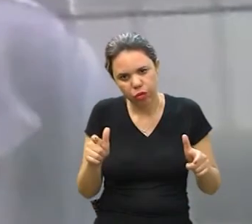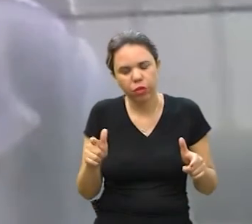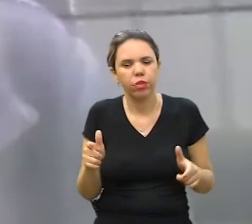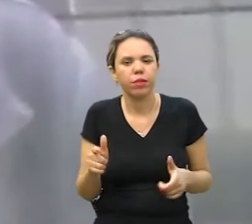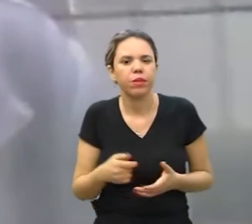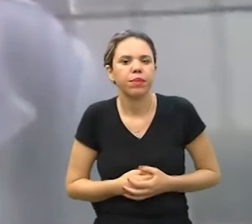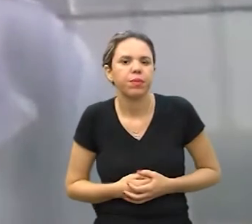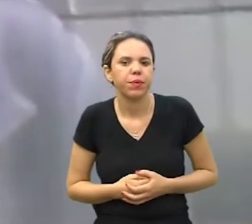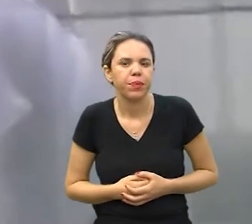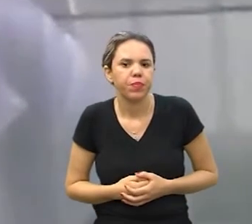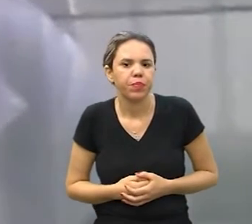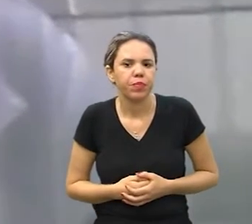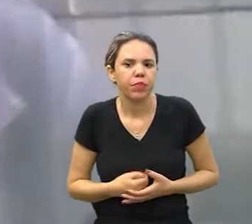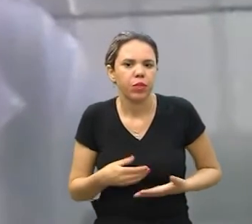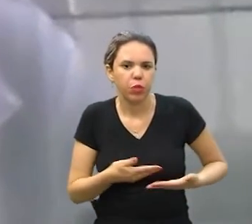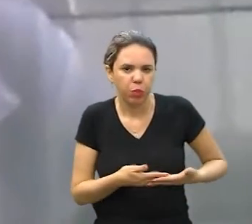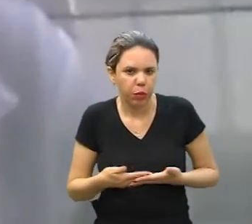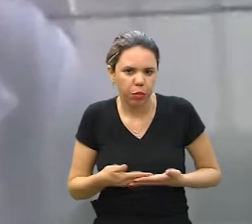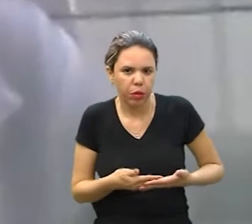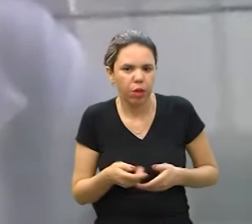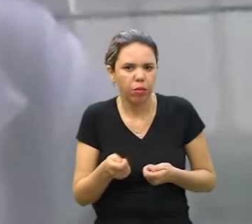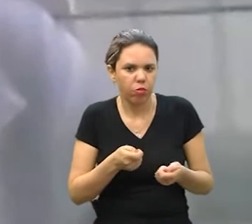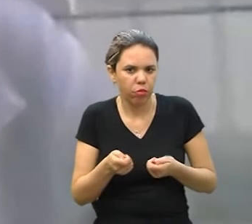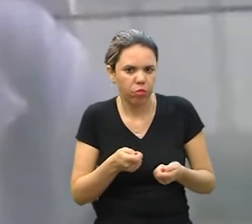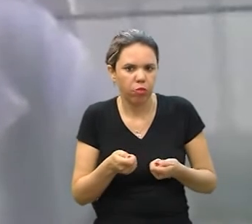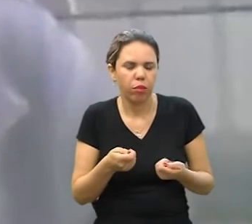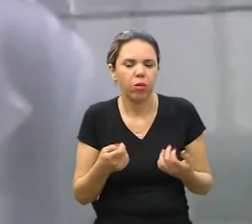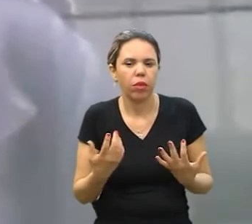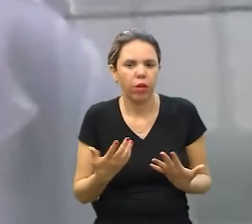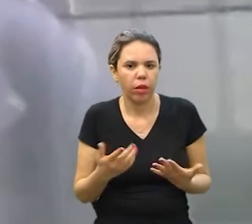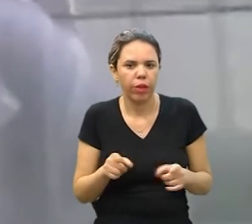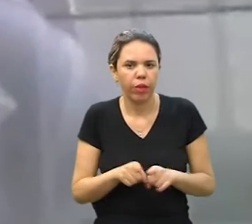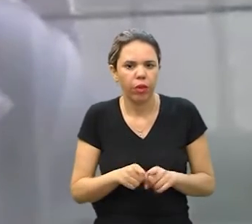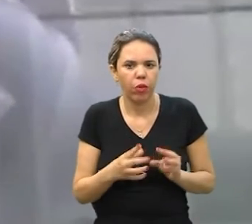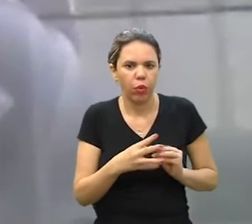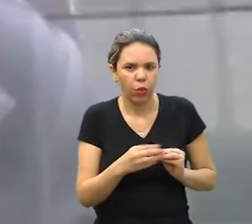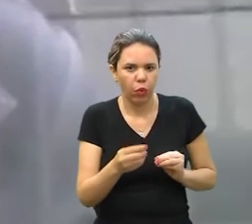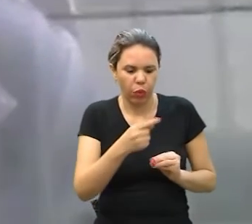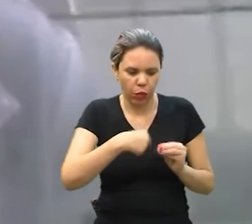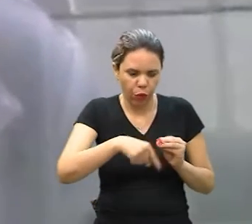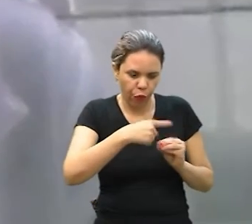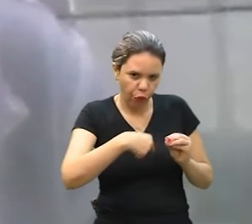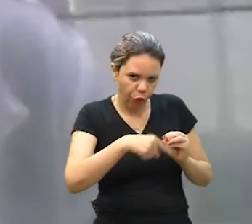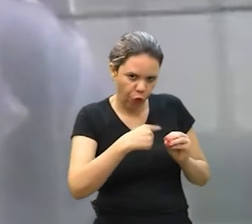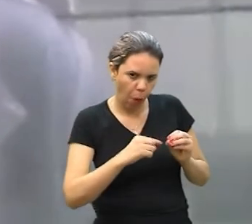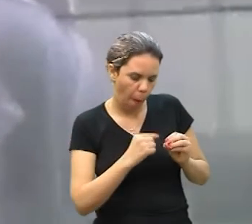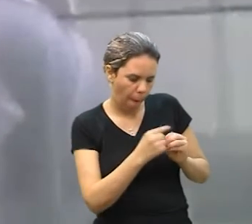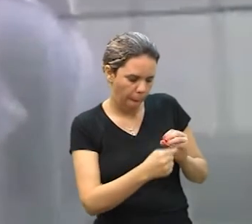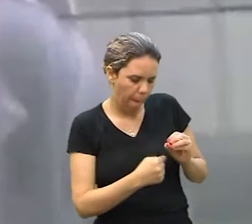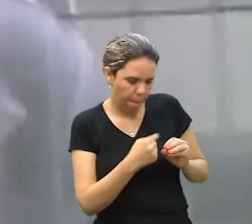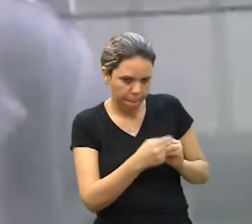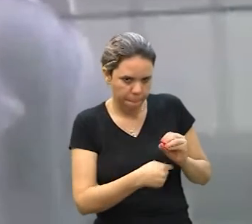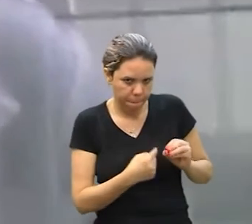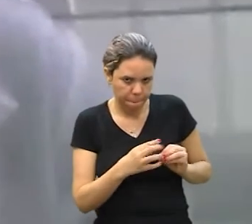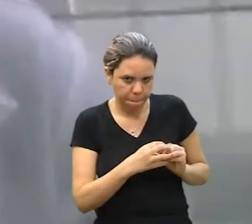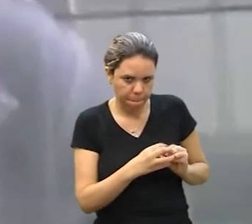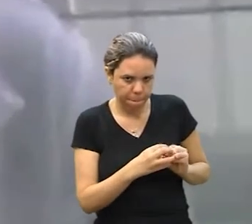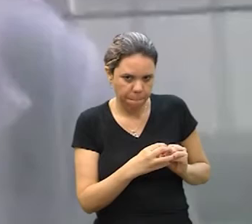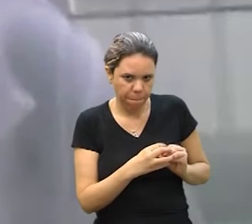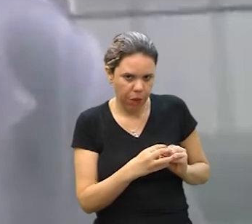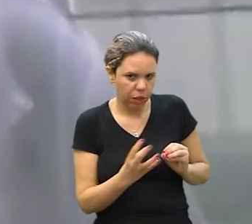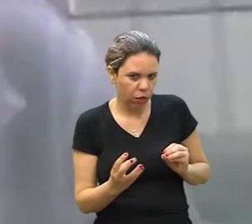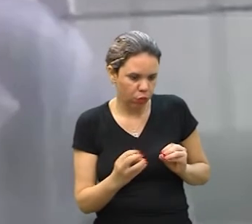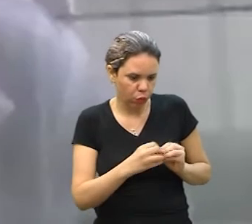Desinverte, não é? Com o bebê que está sugando bonitinho. O bebê deve sugar em volta, né? Do mamilo e